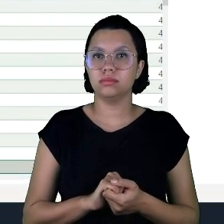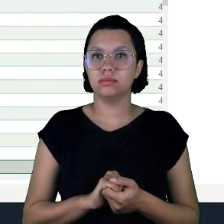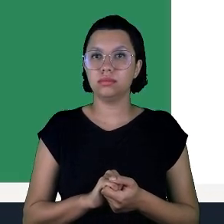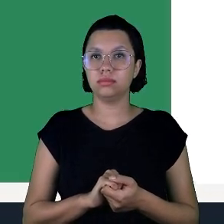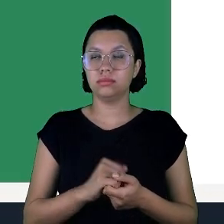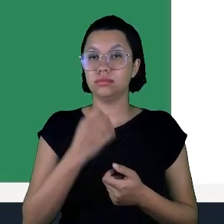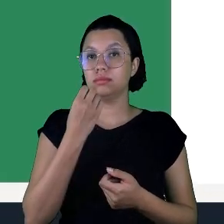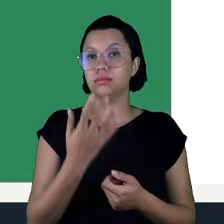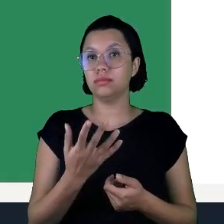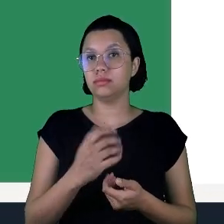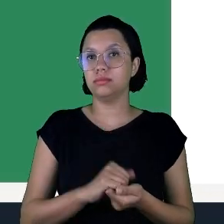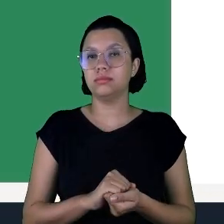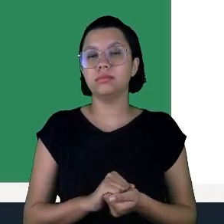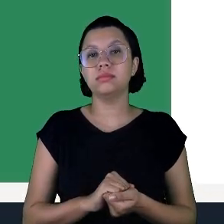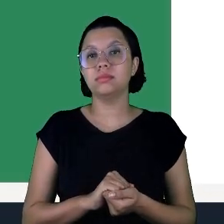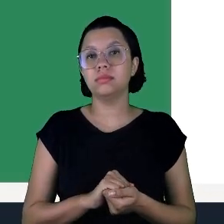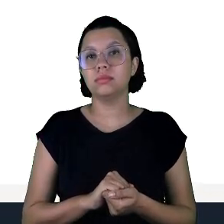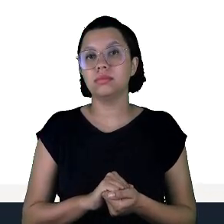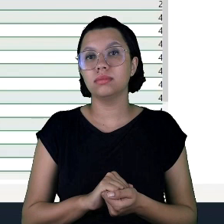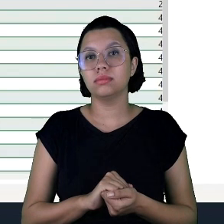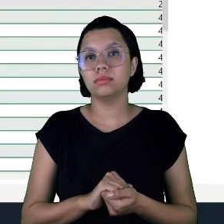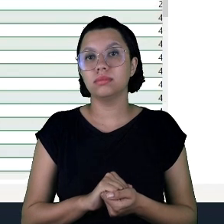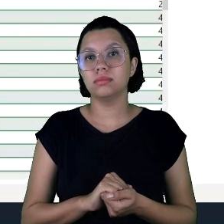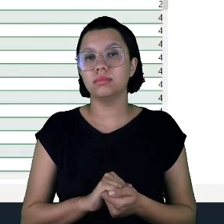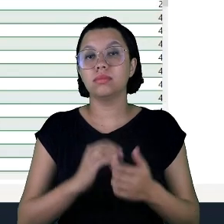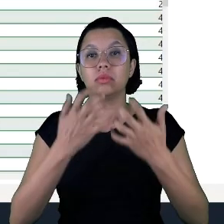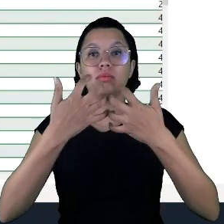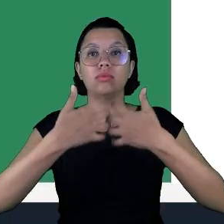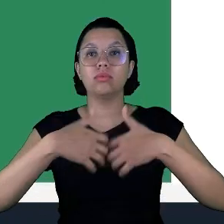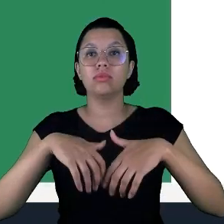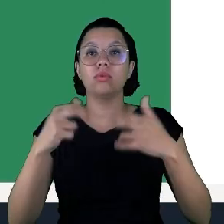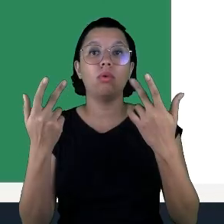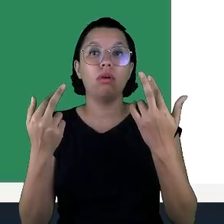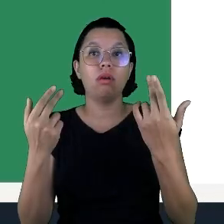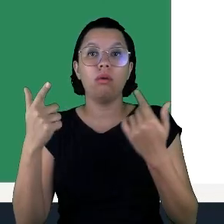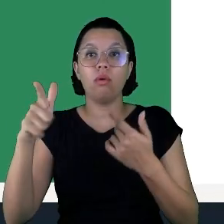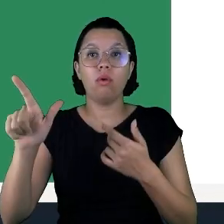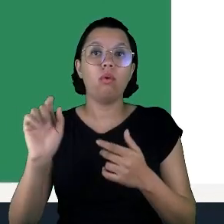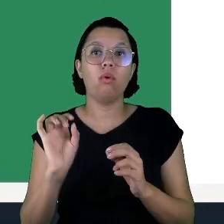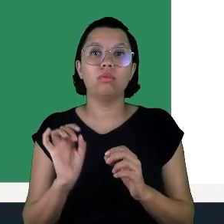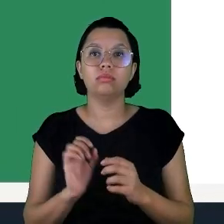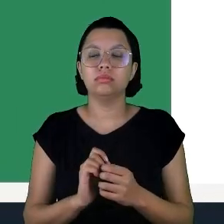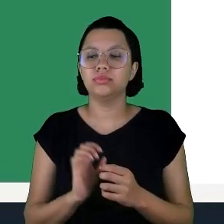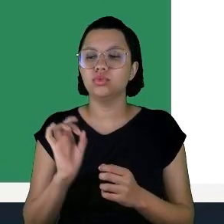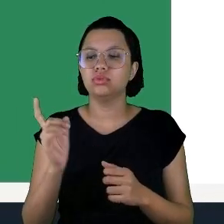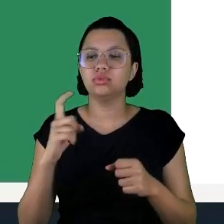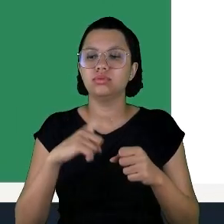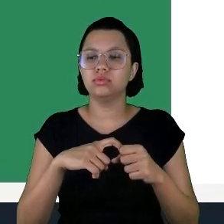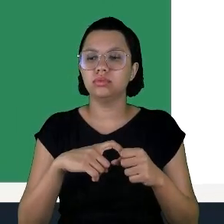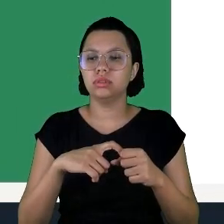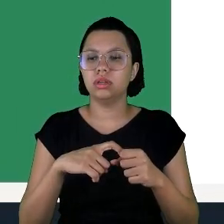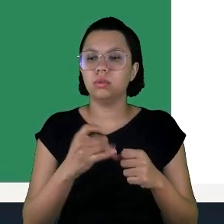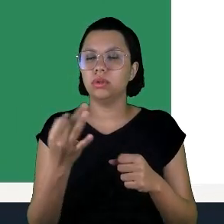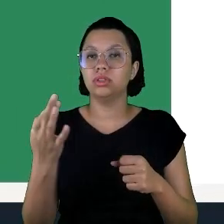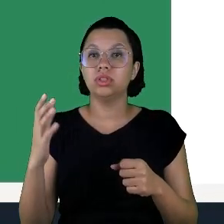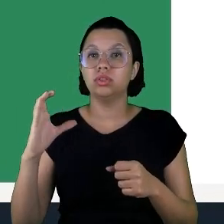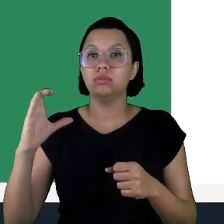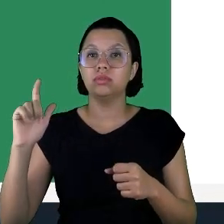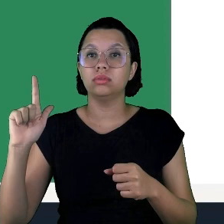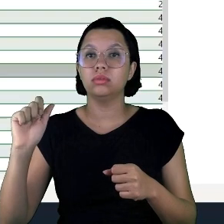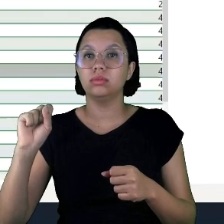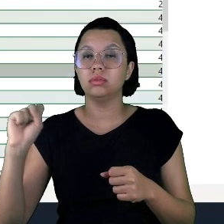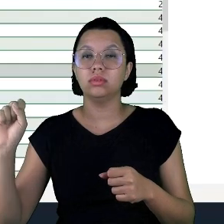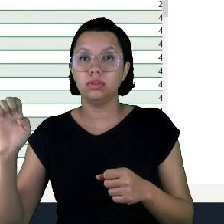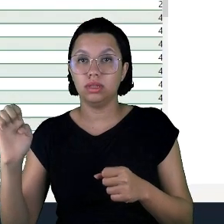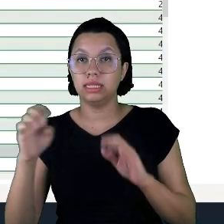na tabela. Bom, no mais, funciona igual os outros. Deixa eu só voltar aqui, quantitativo